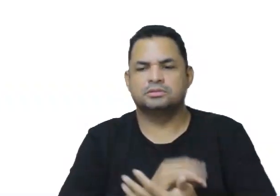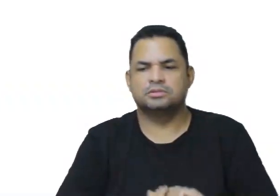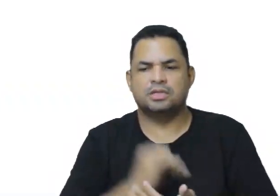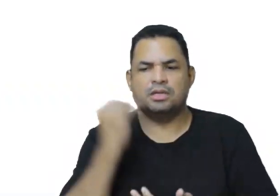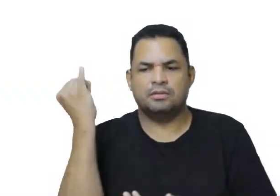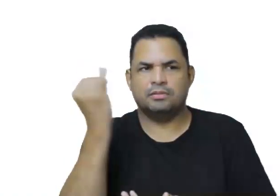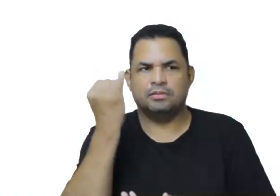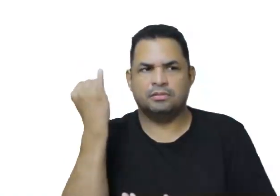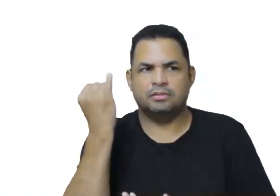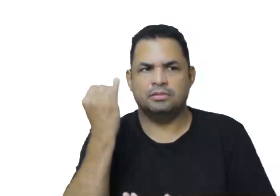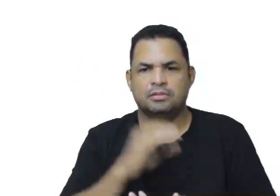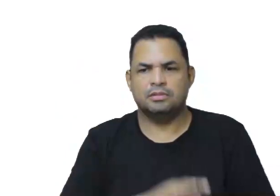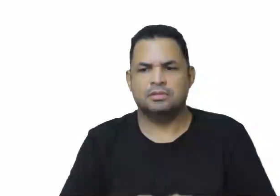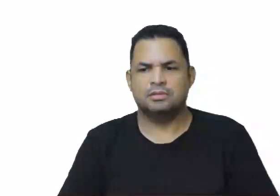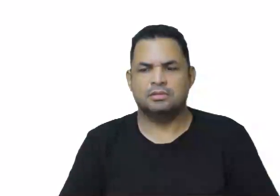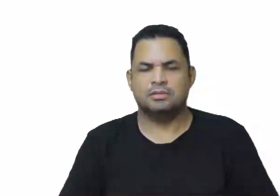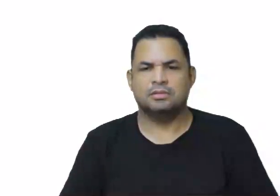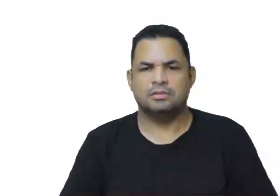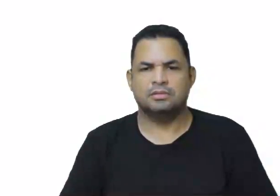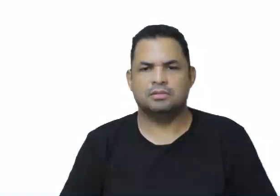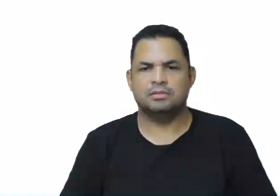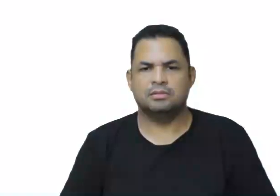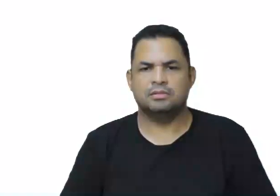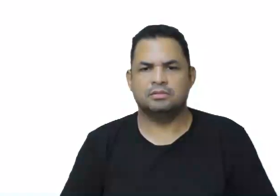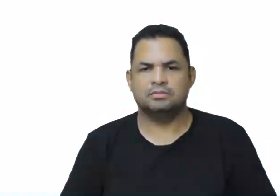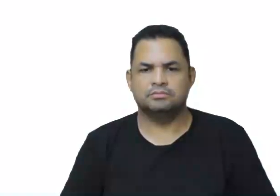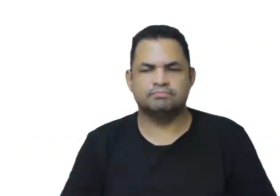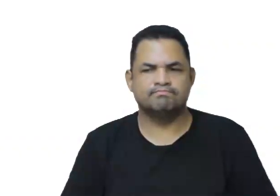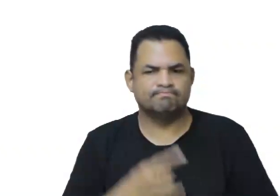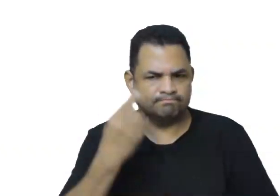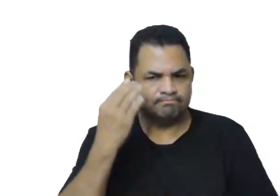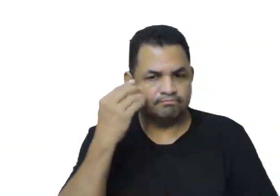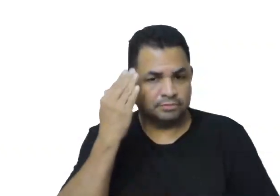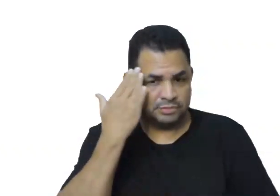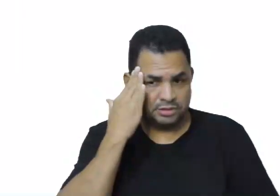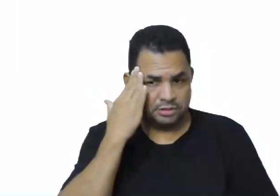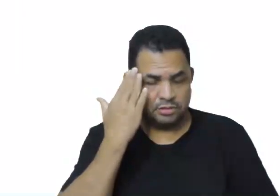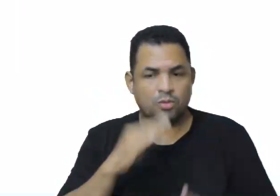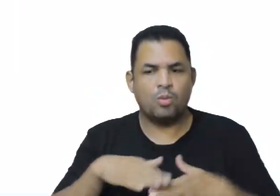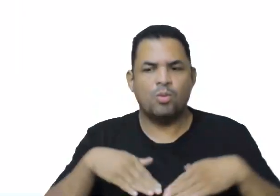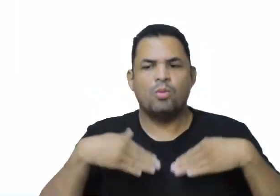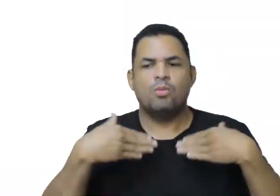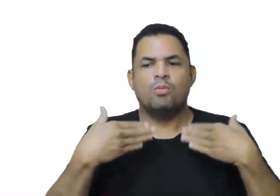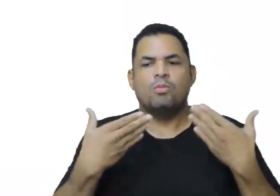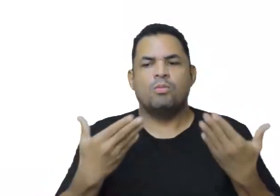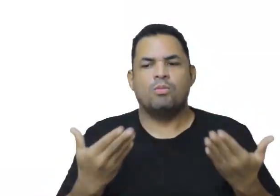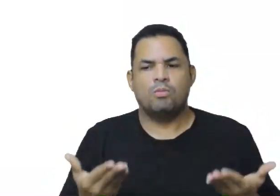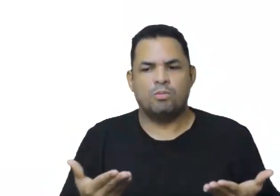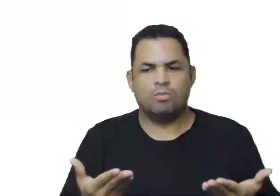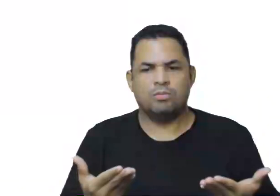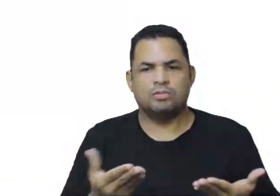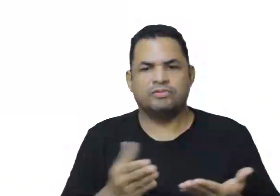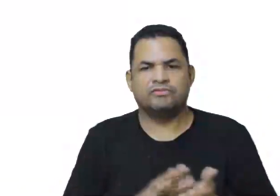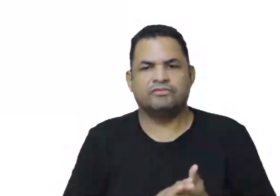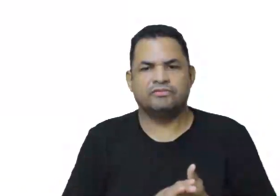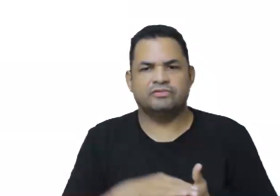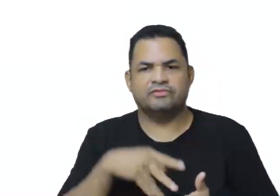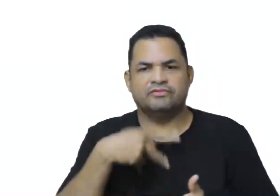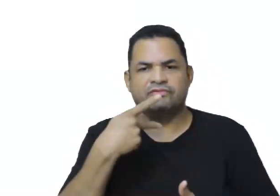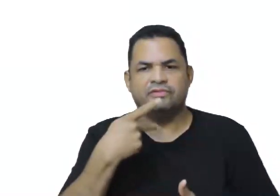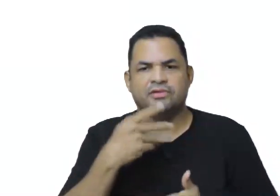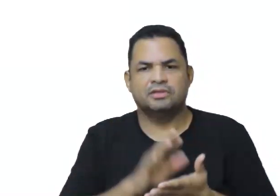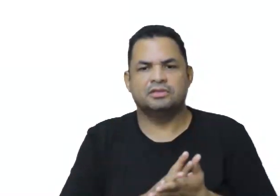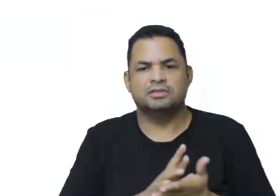muito importante você ter muito em mente, prestar bem atenção. Quando a gente fala da diferenciação